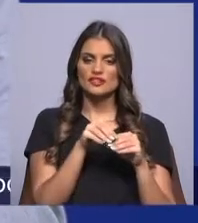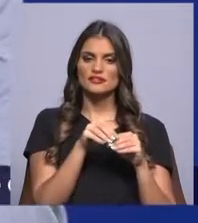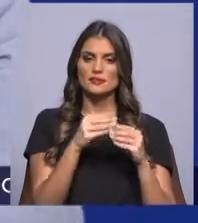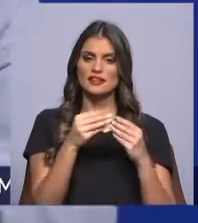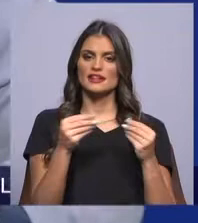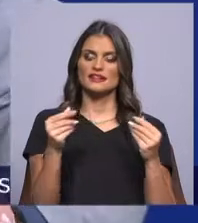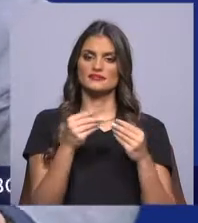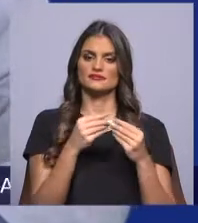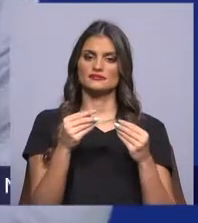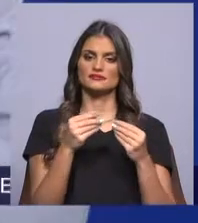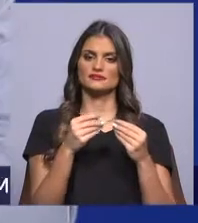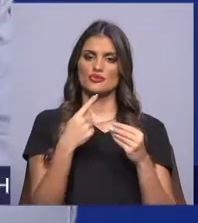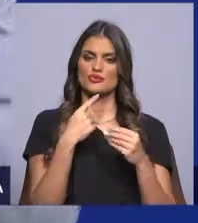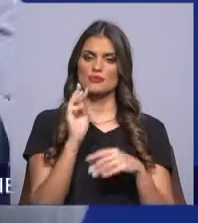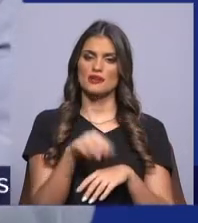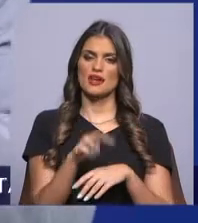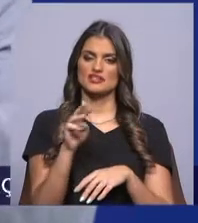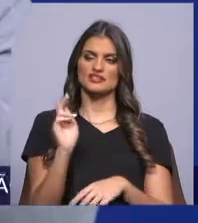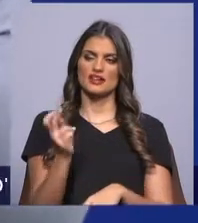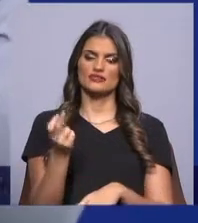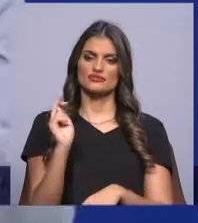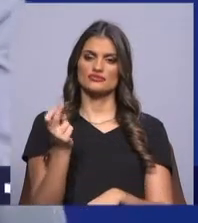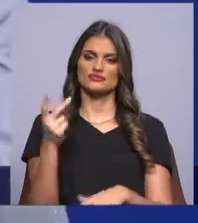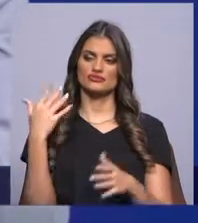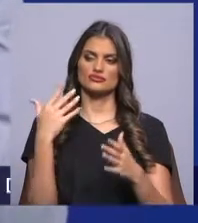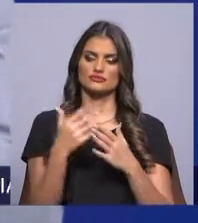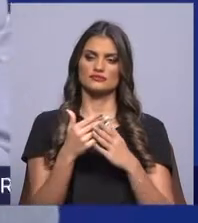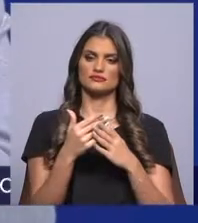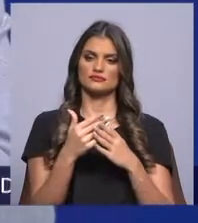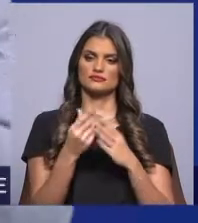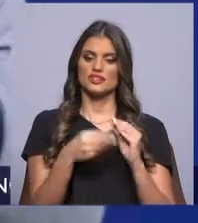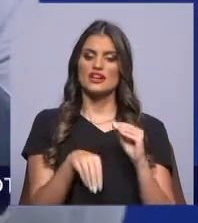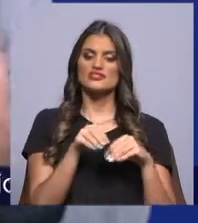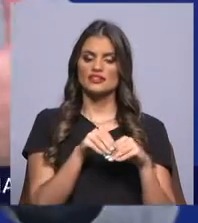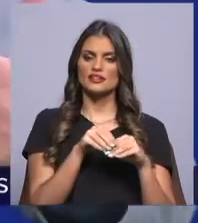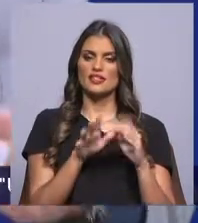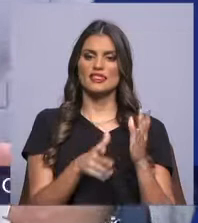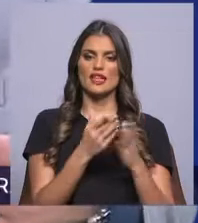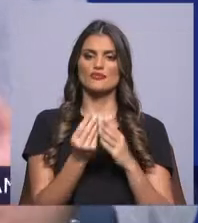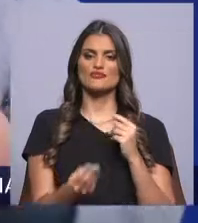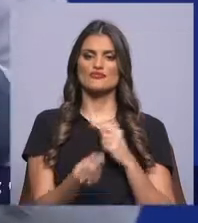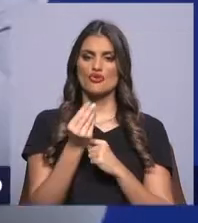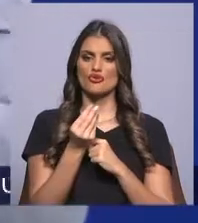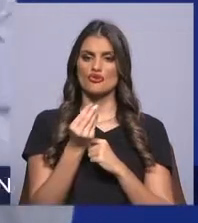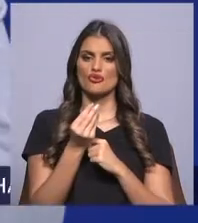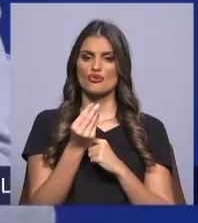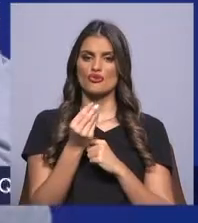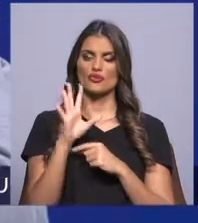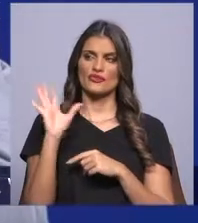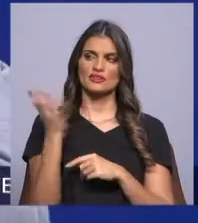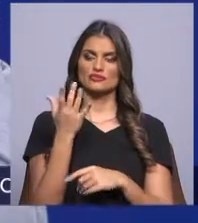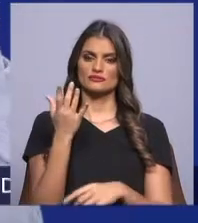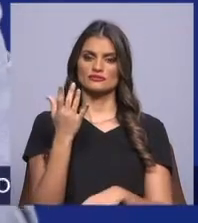matéria. E ao longo de milhares de milhões de anos foi essa partícula extra de matéria que deu origem ao nosso próprio universo.